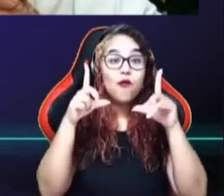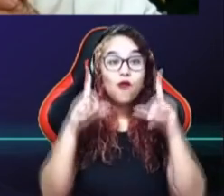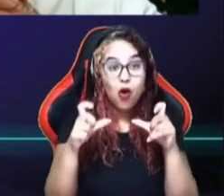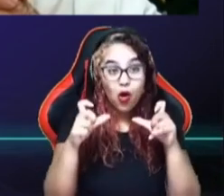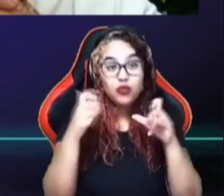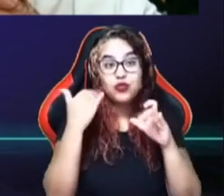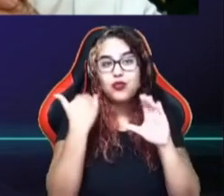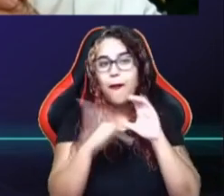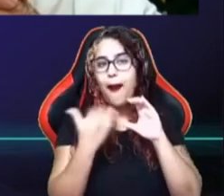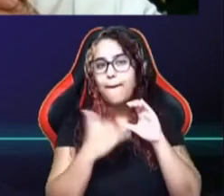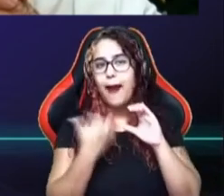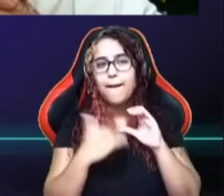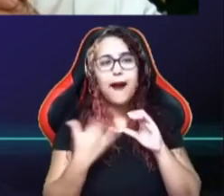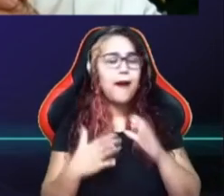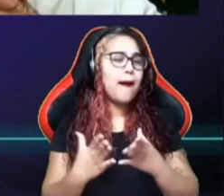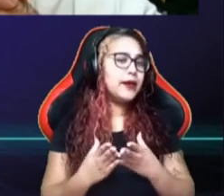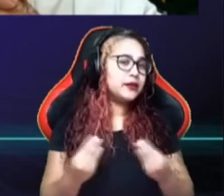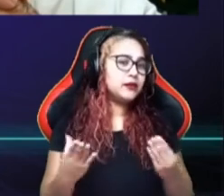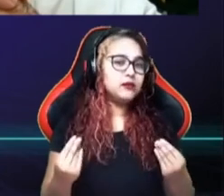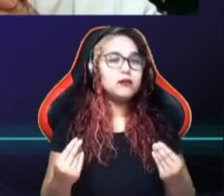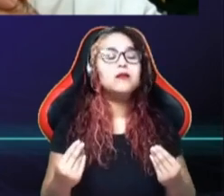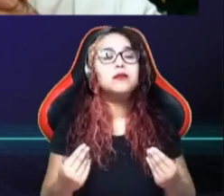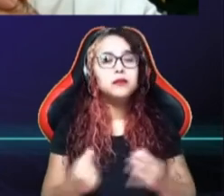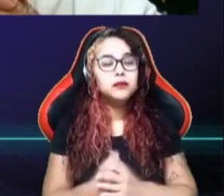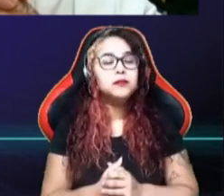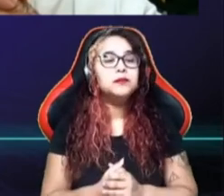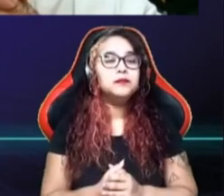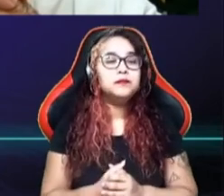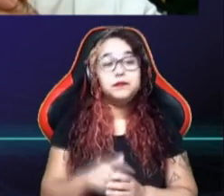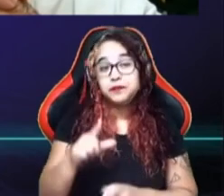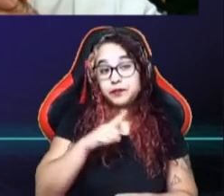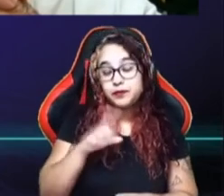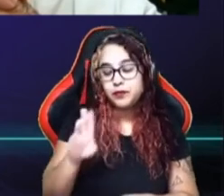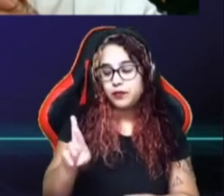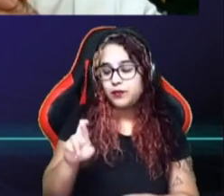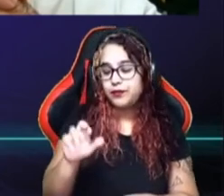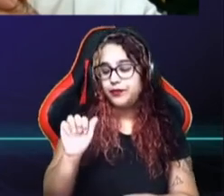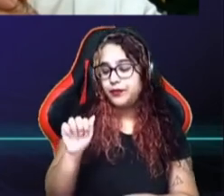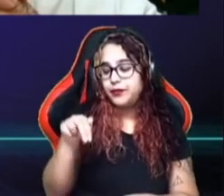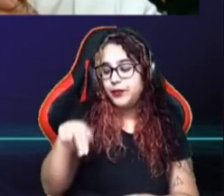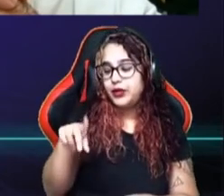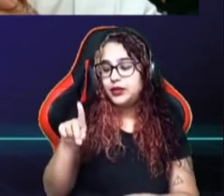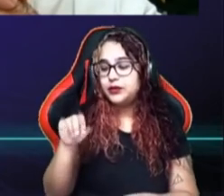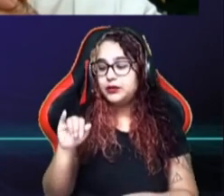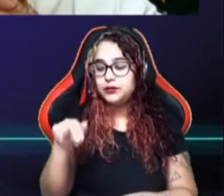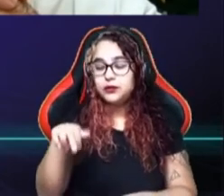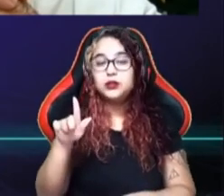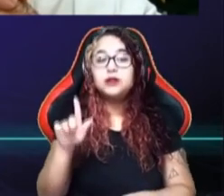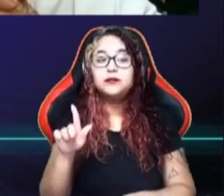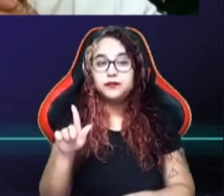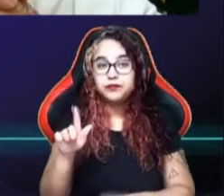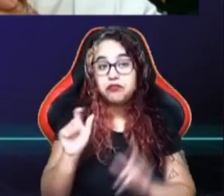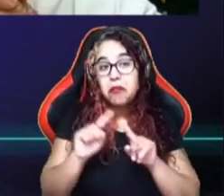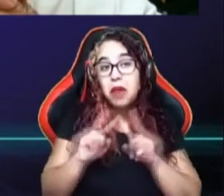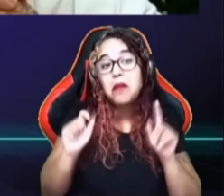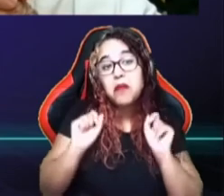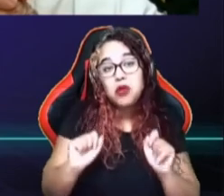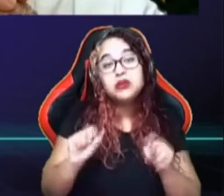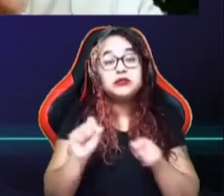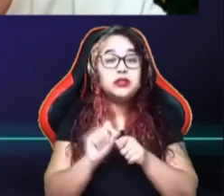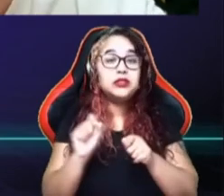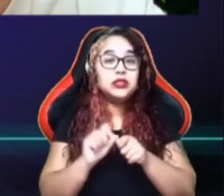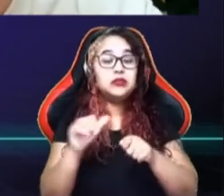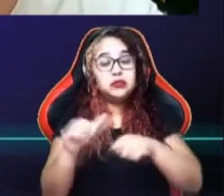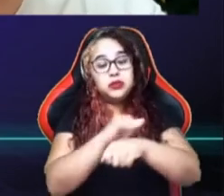né, mídia, mas que pode ser feita numa segunda fase, já com drive mais de vendas ou de uma compra,